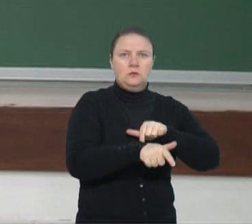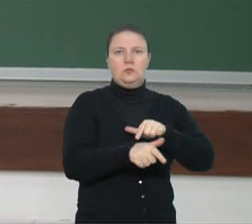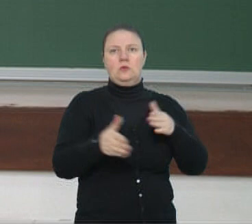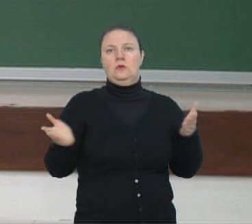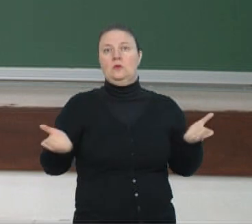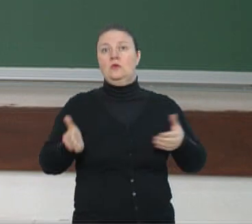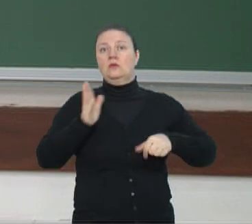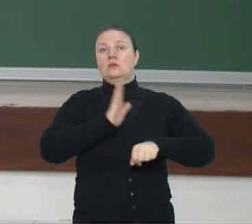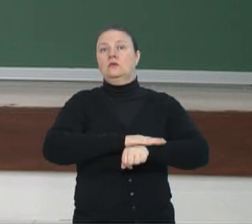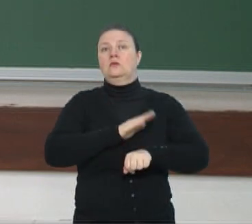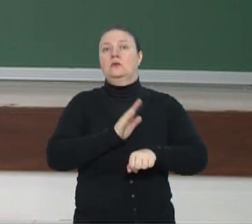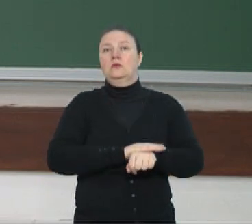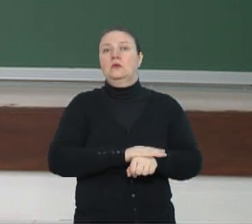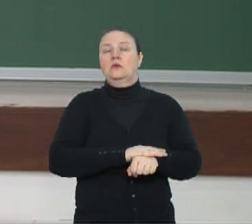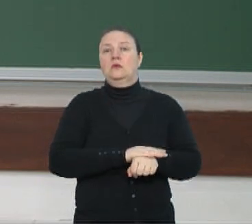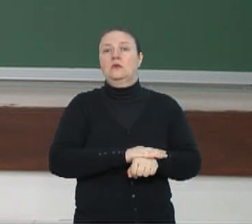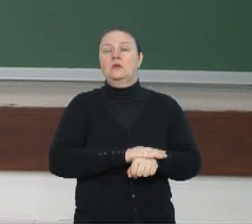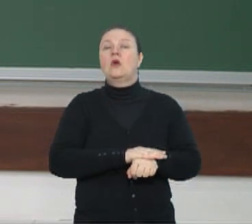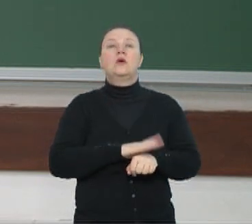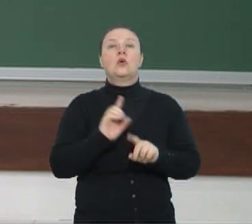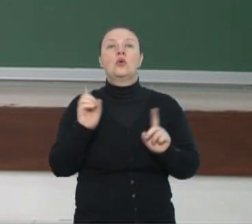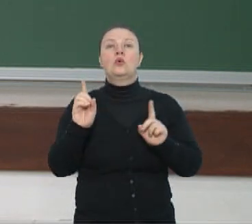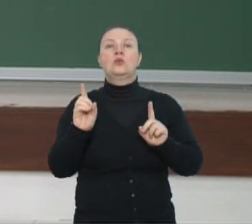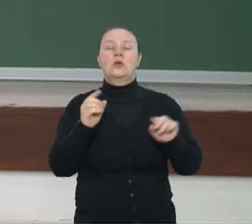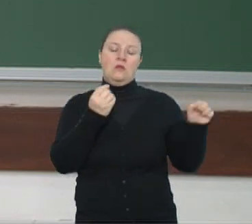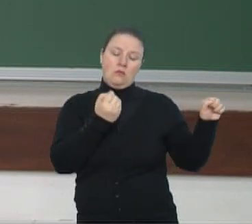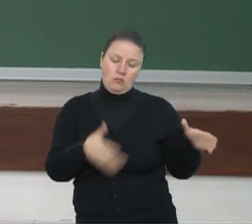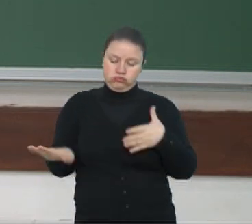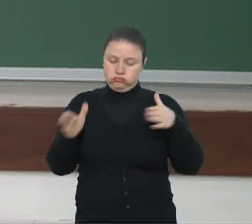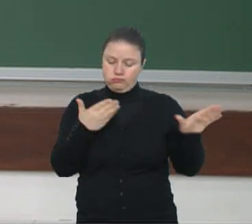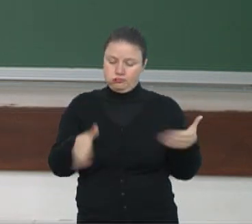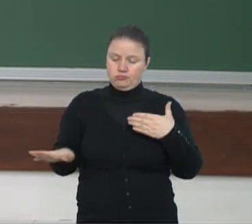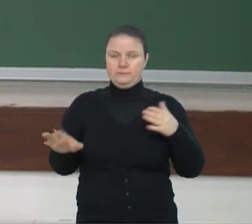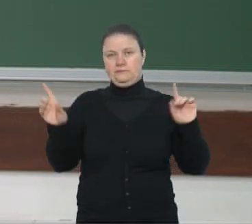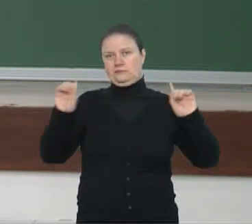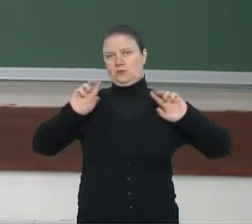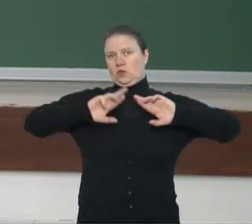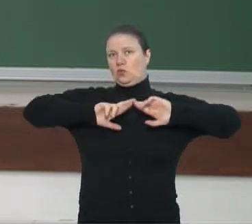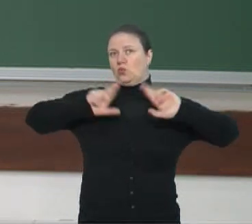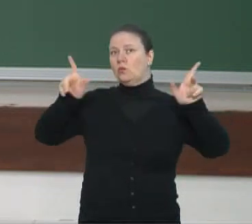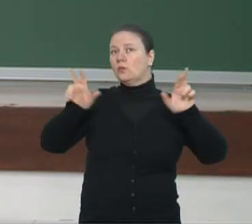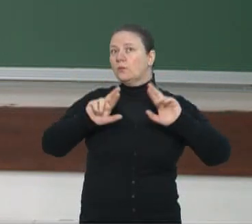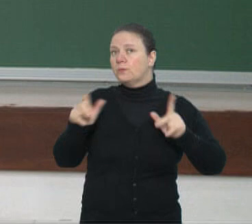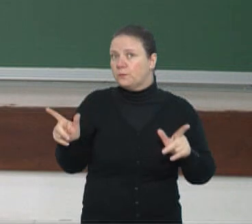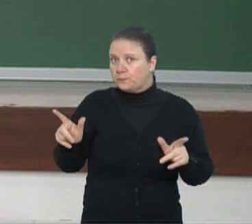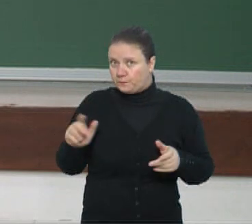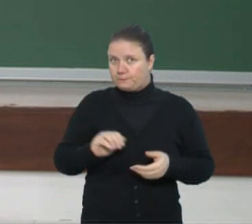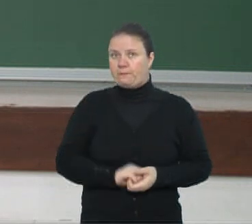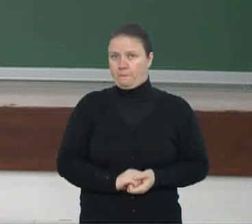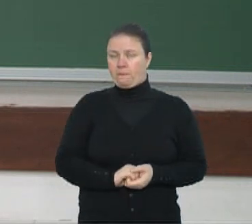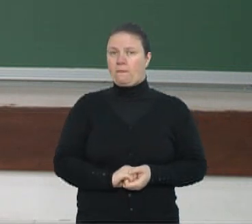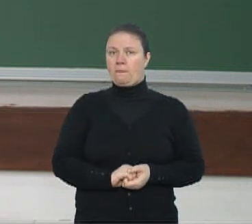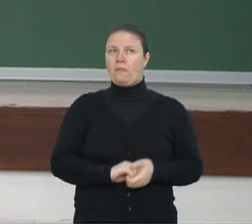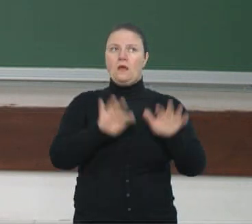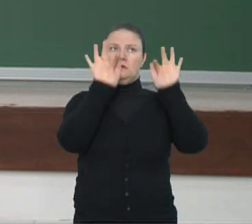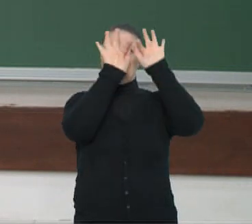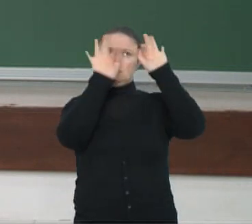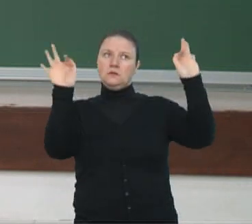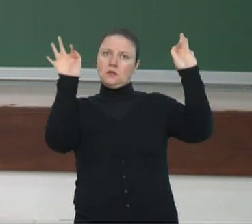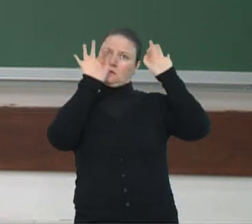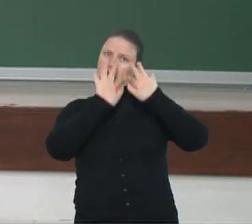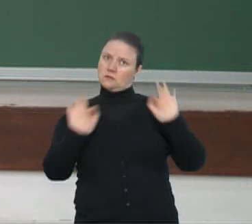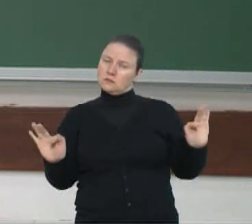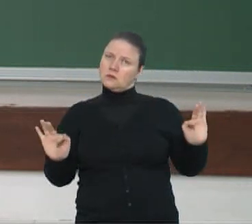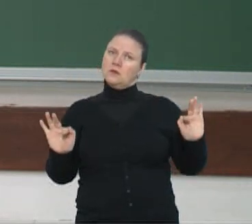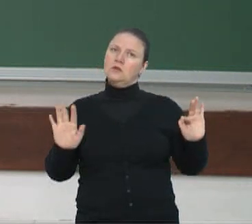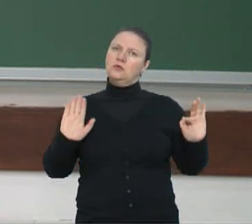por tempo, ele ganha por jornada de trabalho, ele não ganha por produção mais. Então, o tempo é dinheiro. Isso vai se tornar bastante comum nos